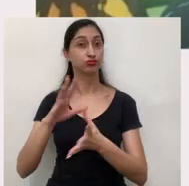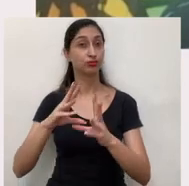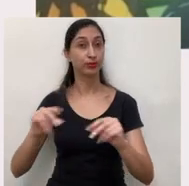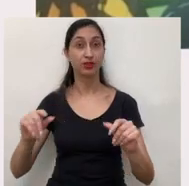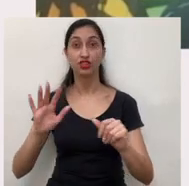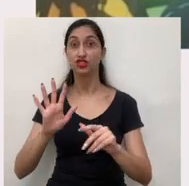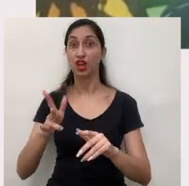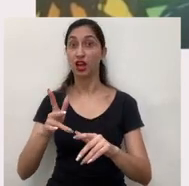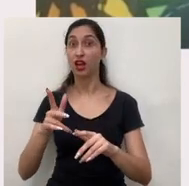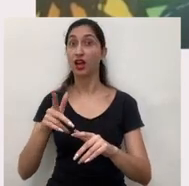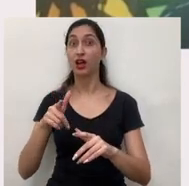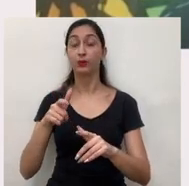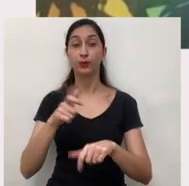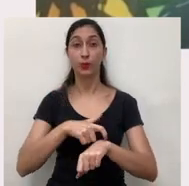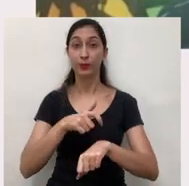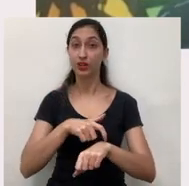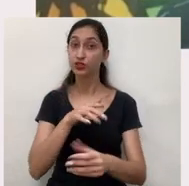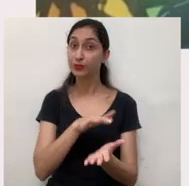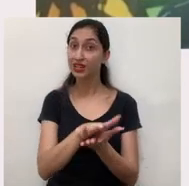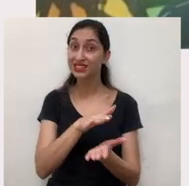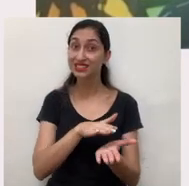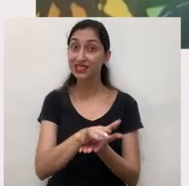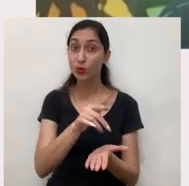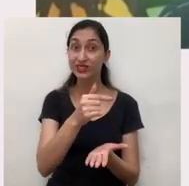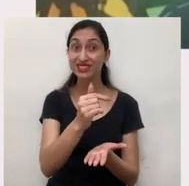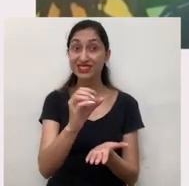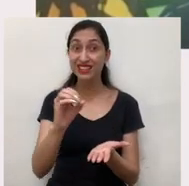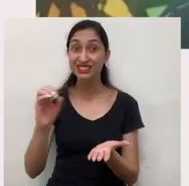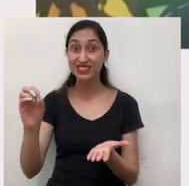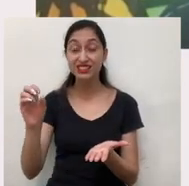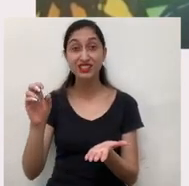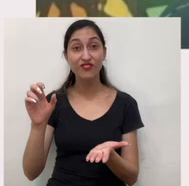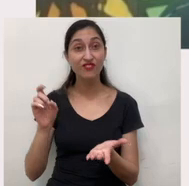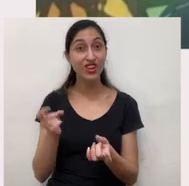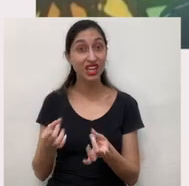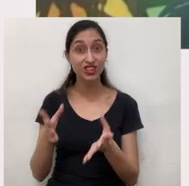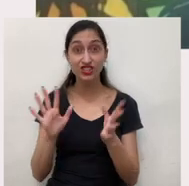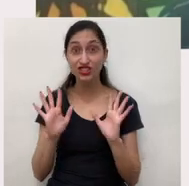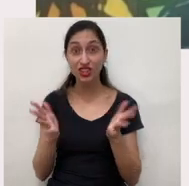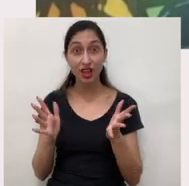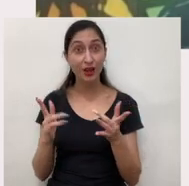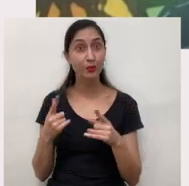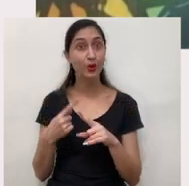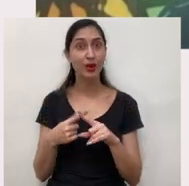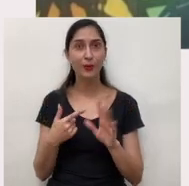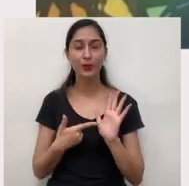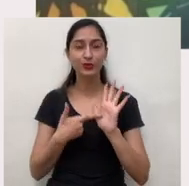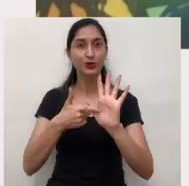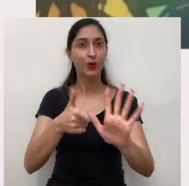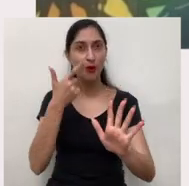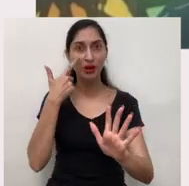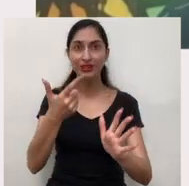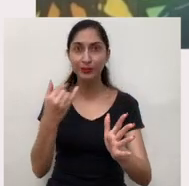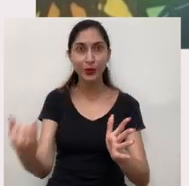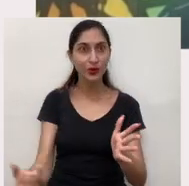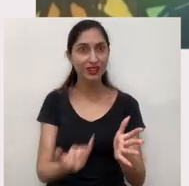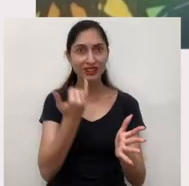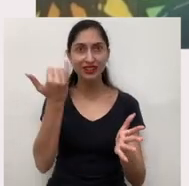vendidos, assim, e que mostrou a importância assim dessas invisibilidades, né?